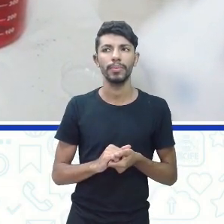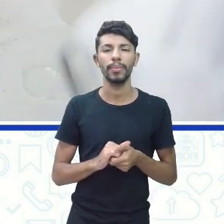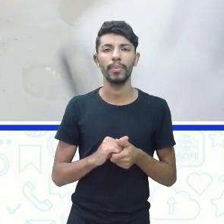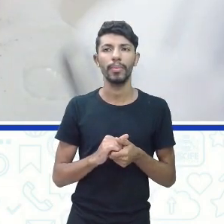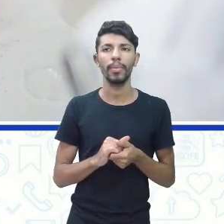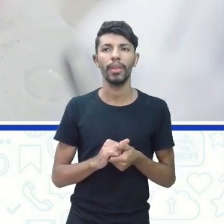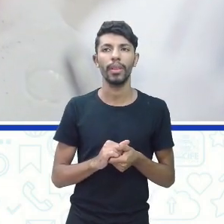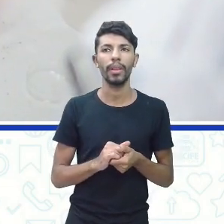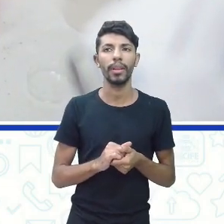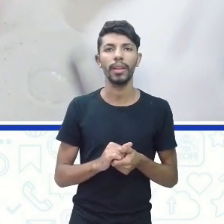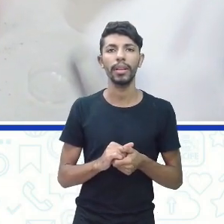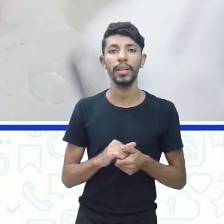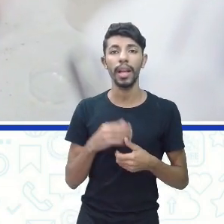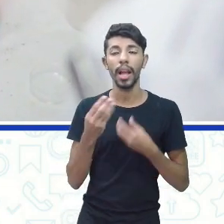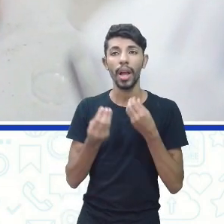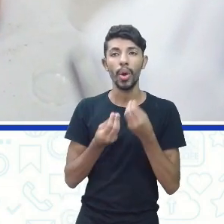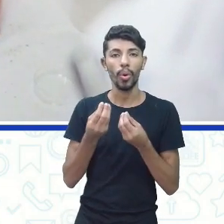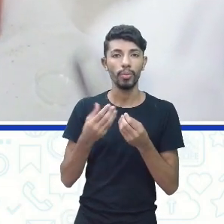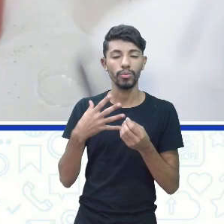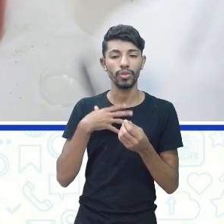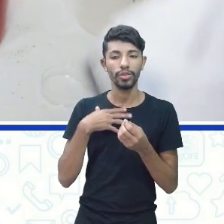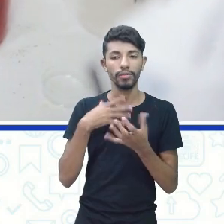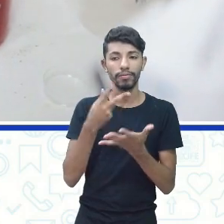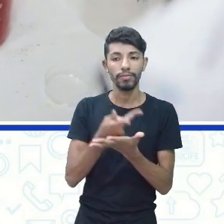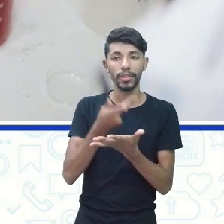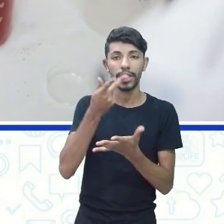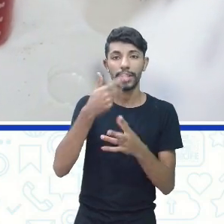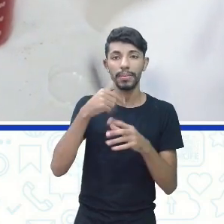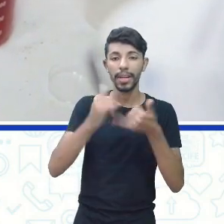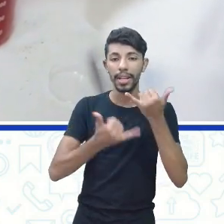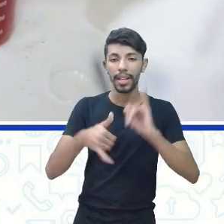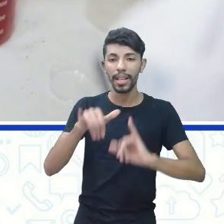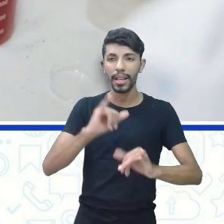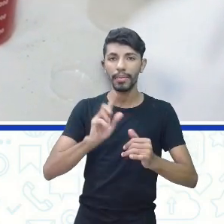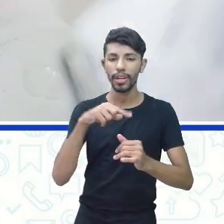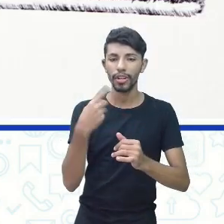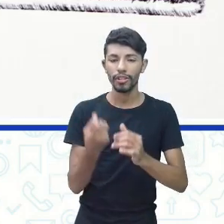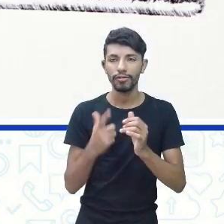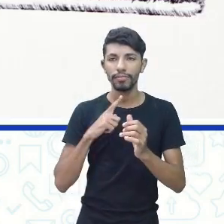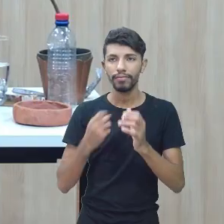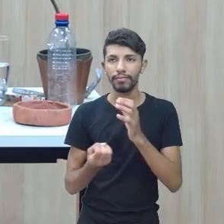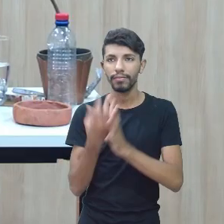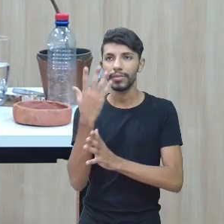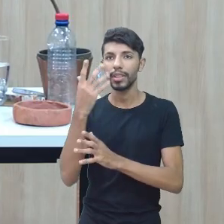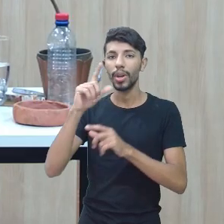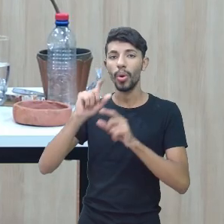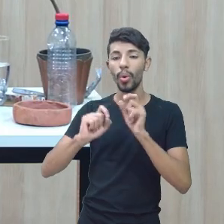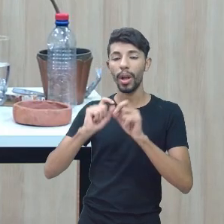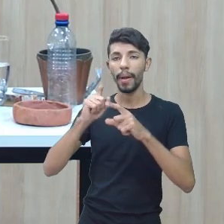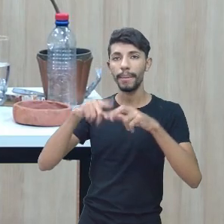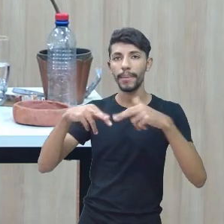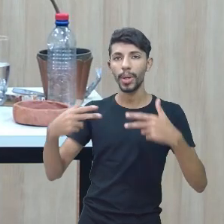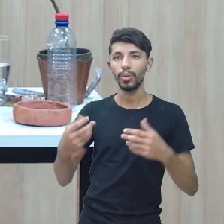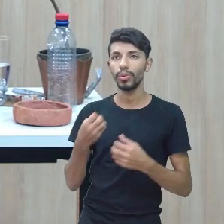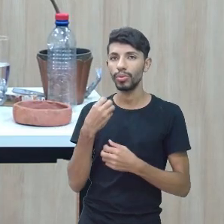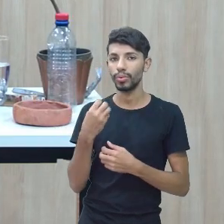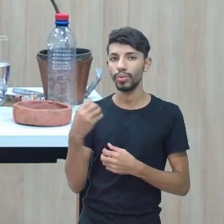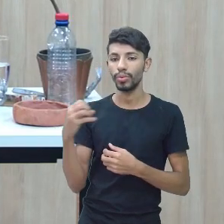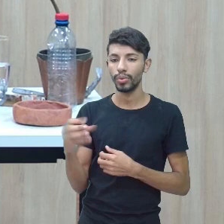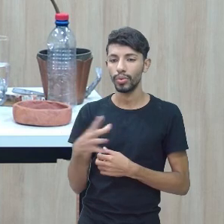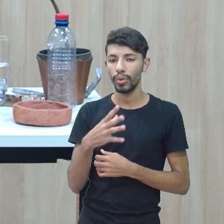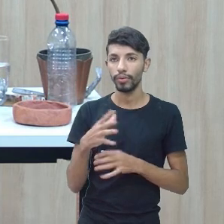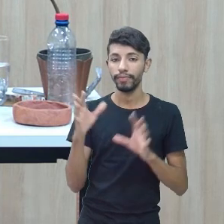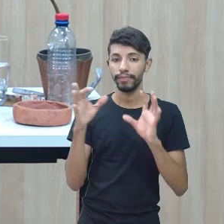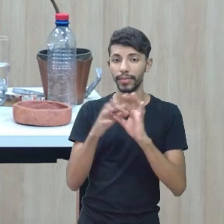partir de reações químicas que vamos ter esses novos produtos. Isso em relação aos materiais